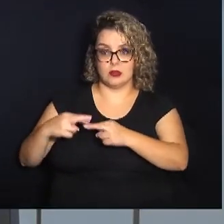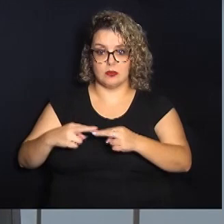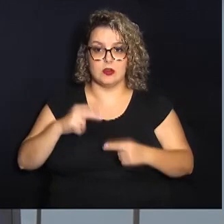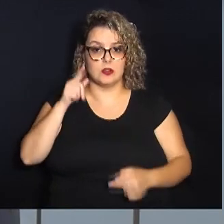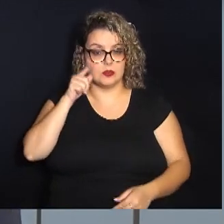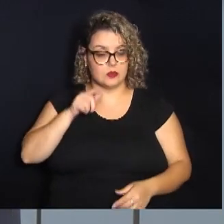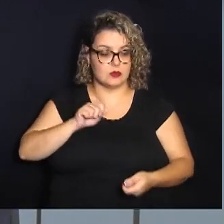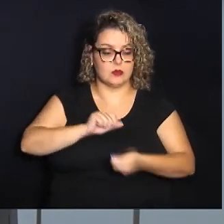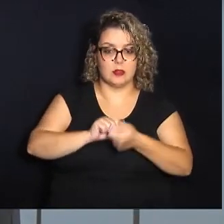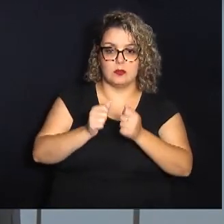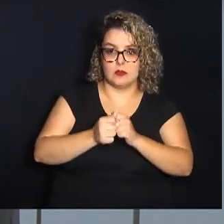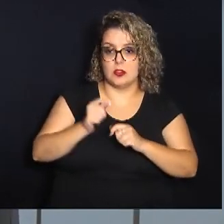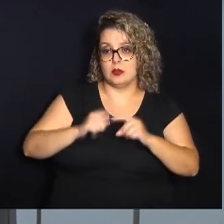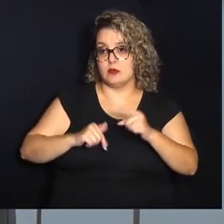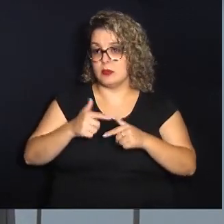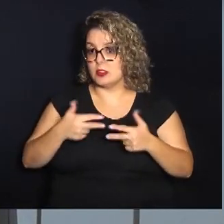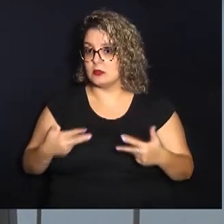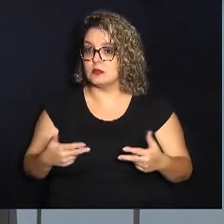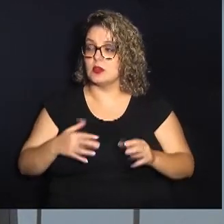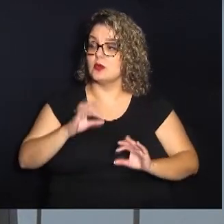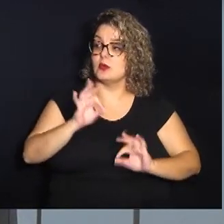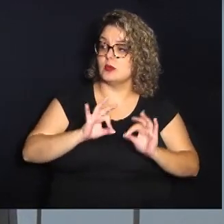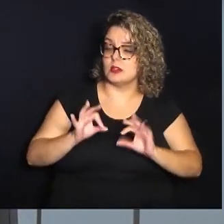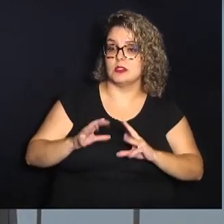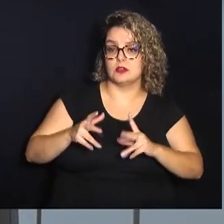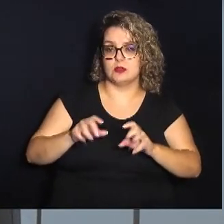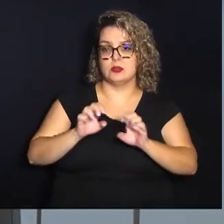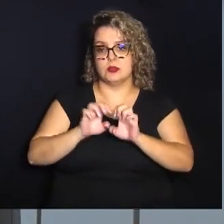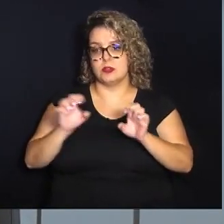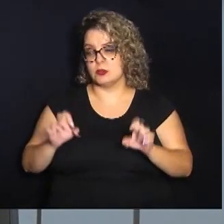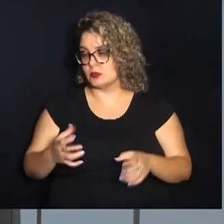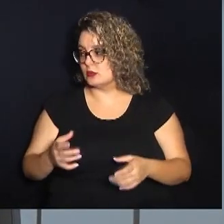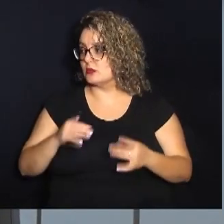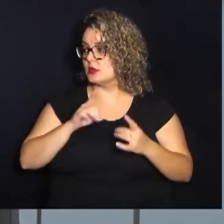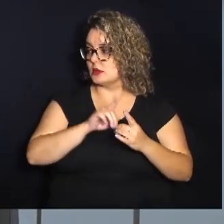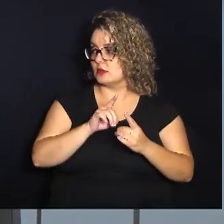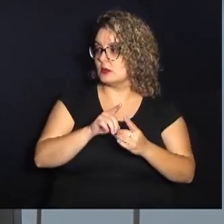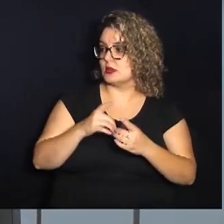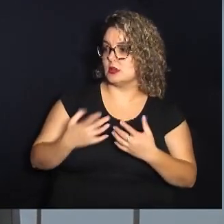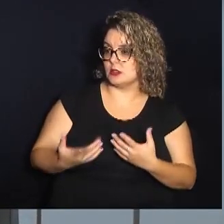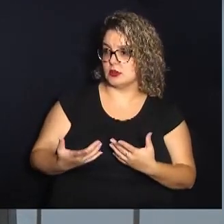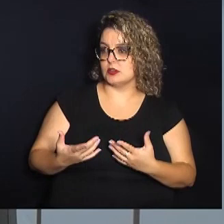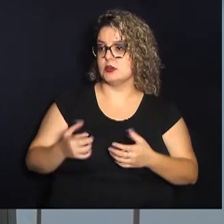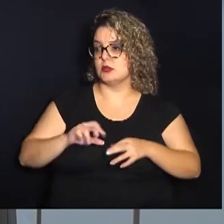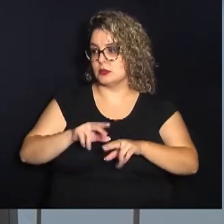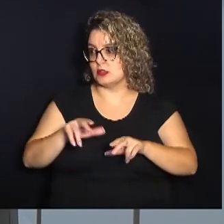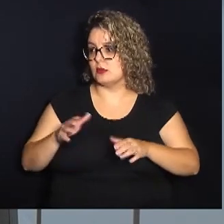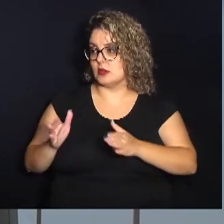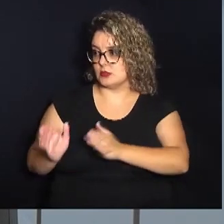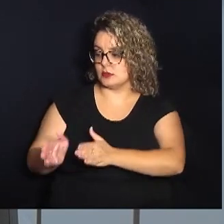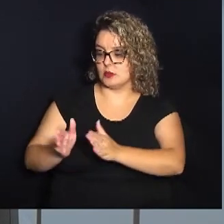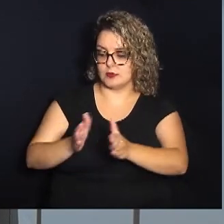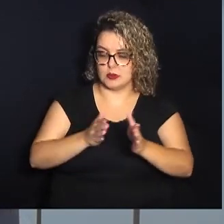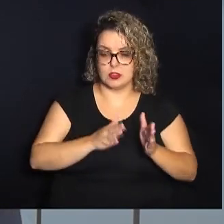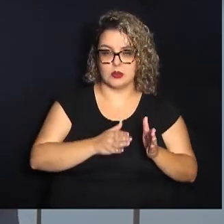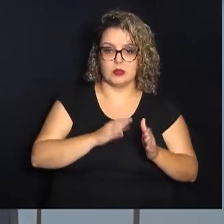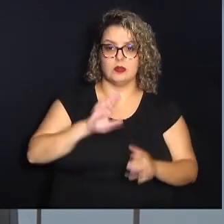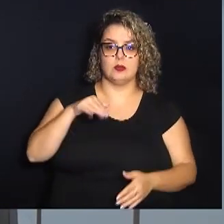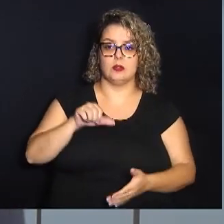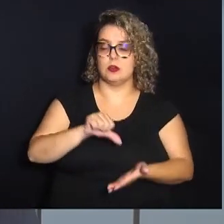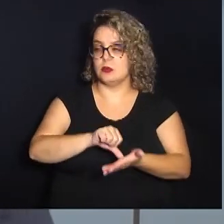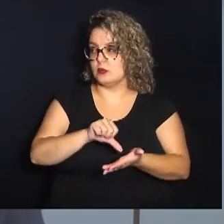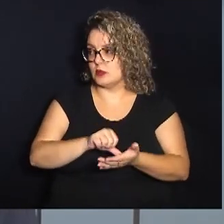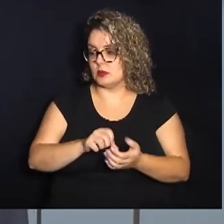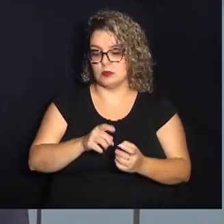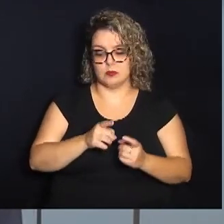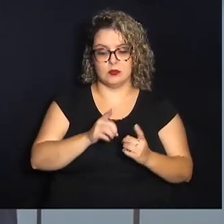insumos, material, organizar toda a sua estrutura ali para atendimento, né? São várias fases. Quando a unidade começa a atender um volume maior,